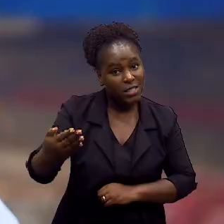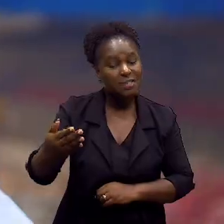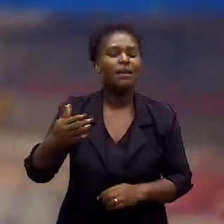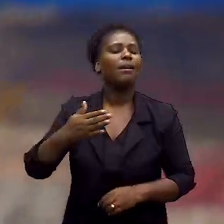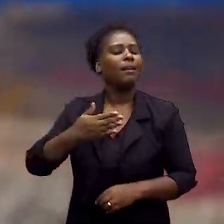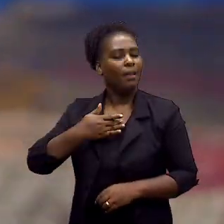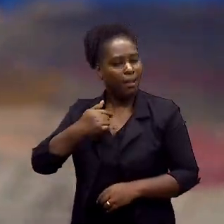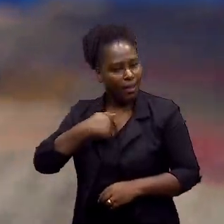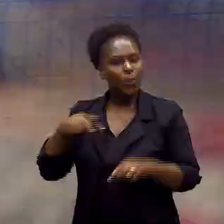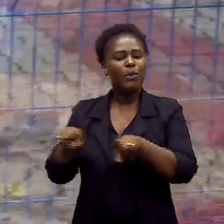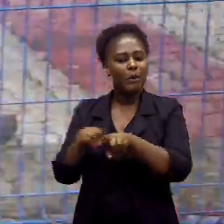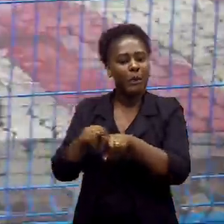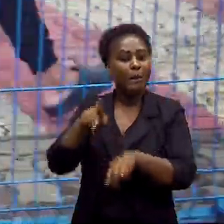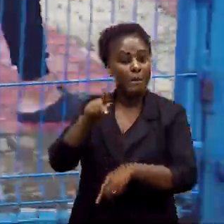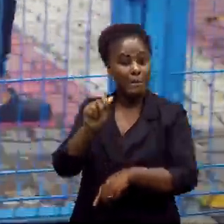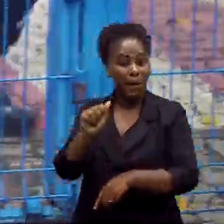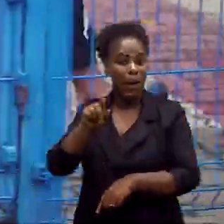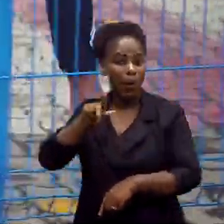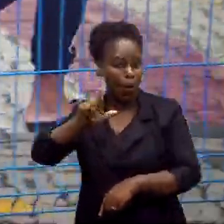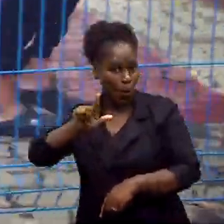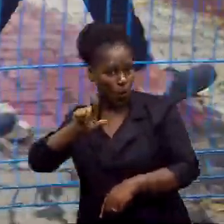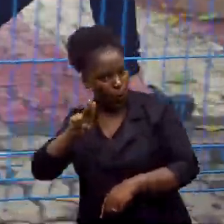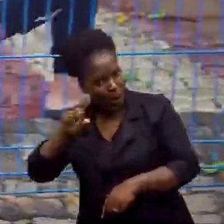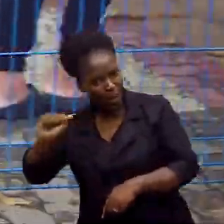ver um pouco da minha rotina hoje.